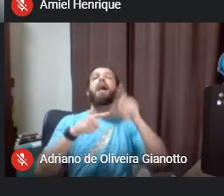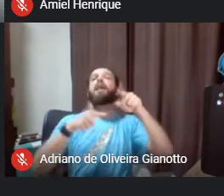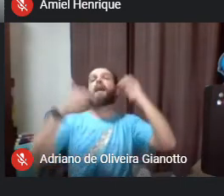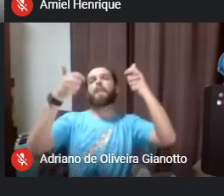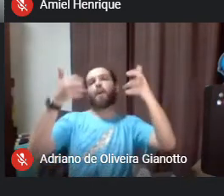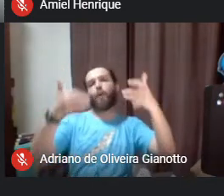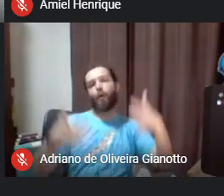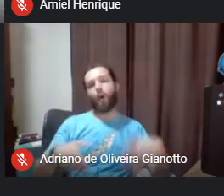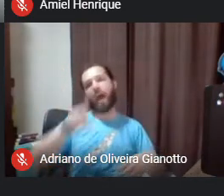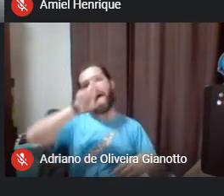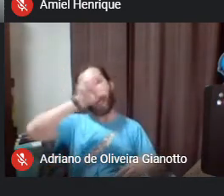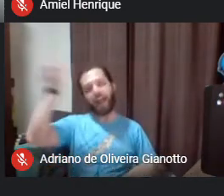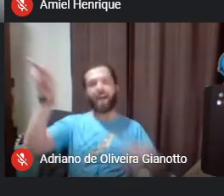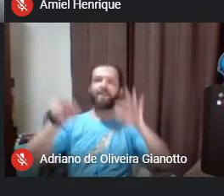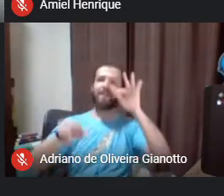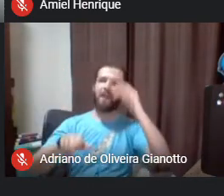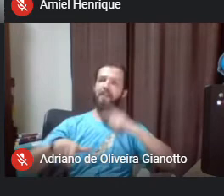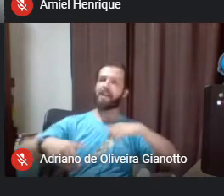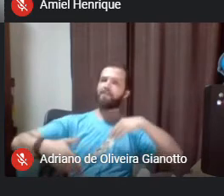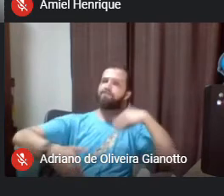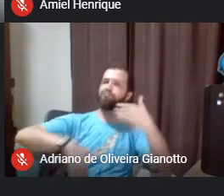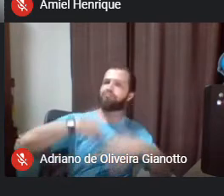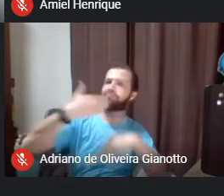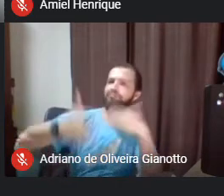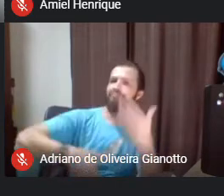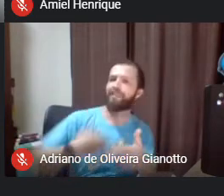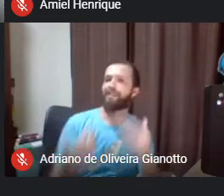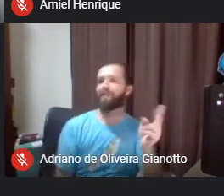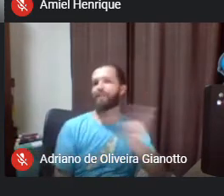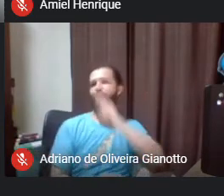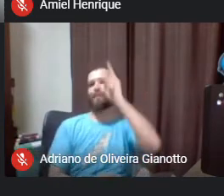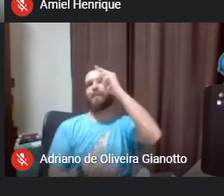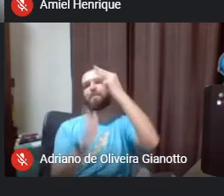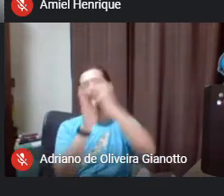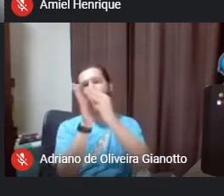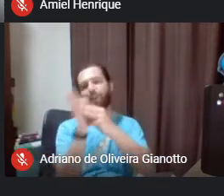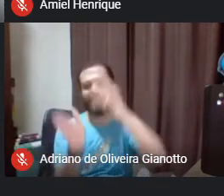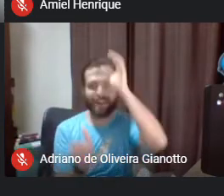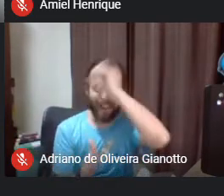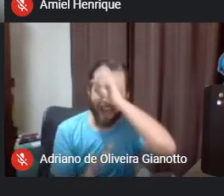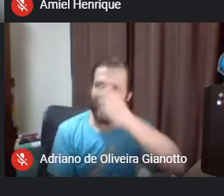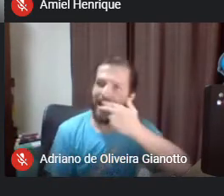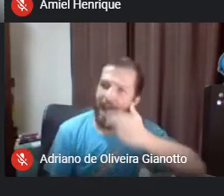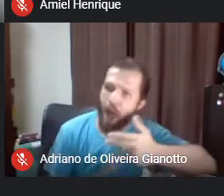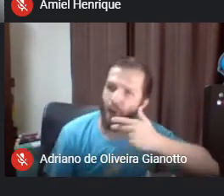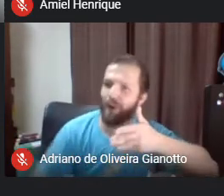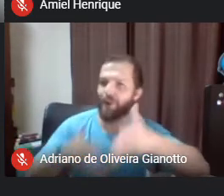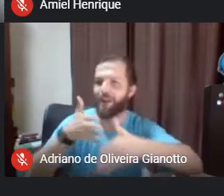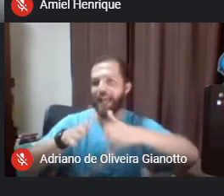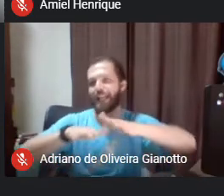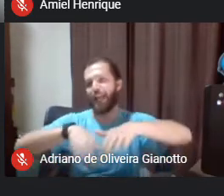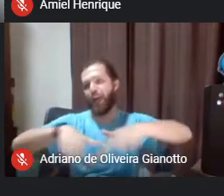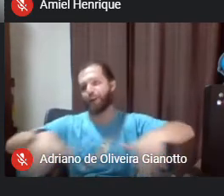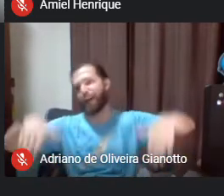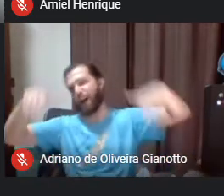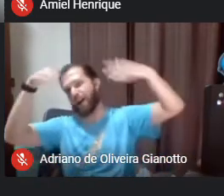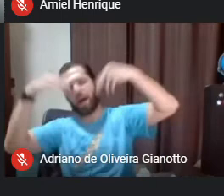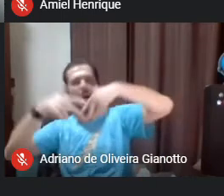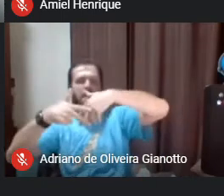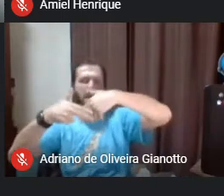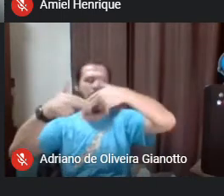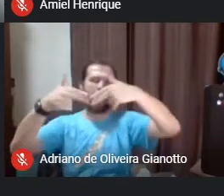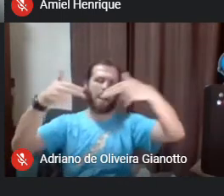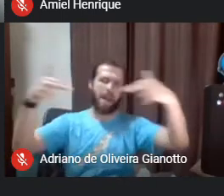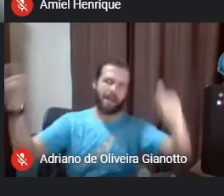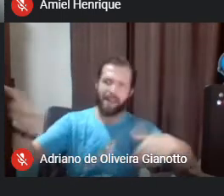escreveu ali, porque ele estava explicando como que eram as escolas lá na França, que metodologia utilizava,